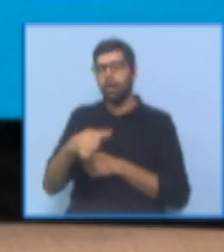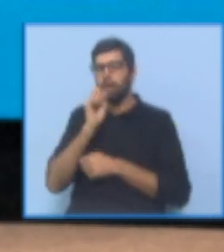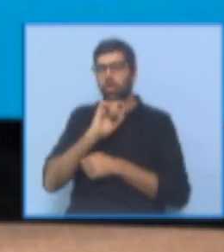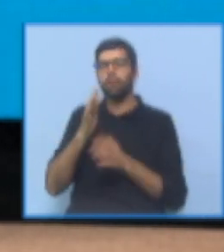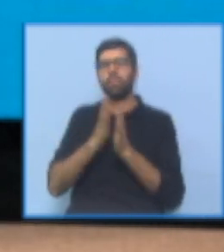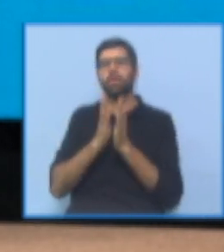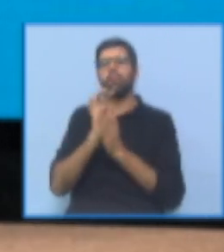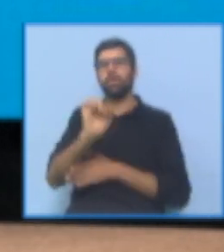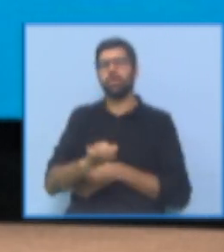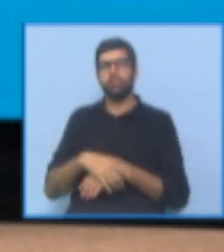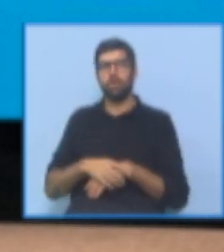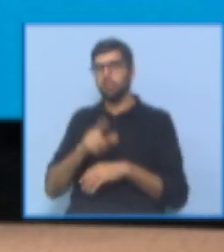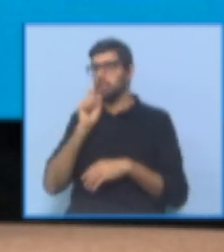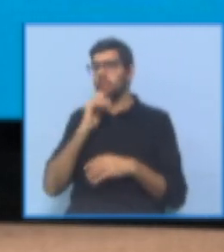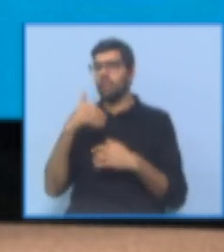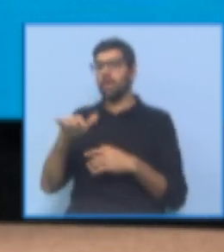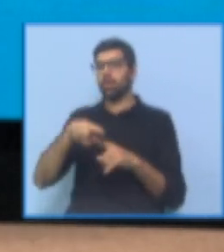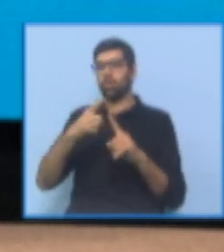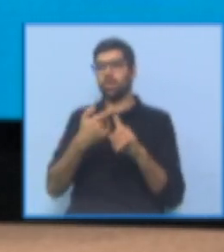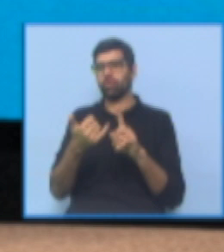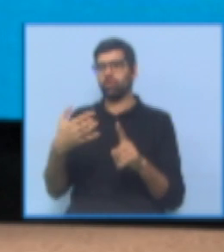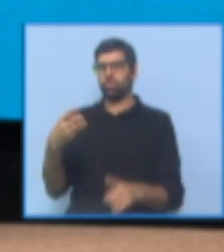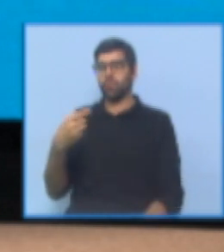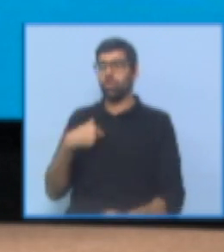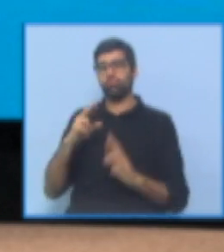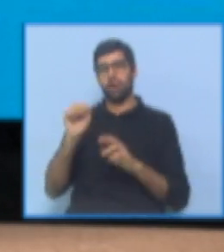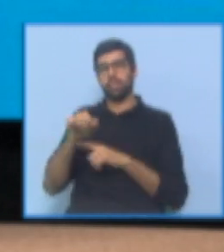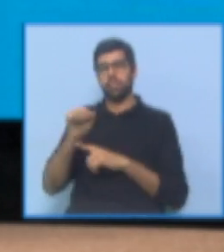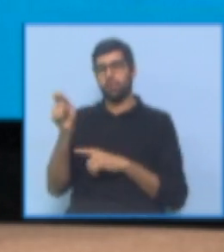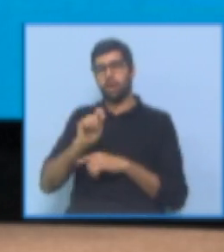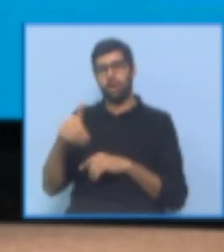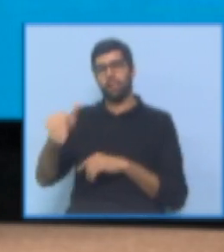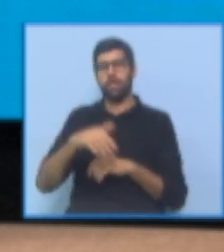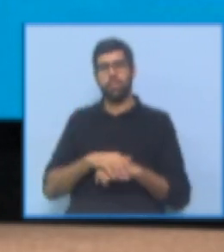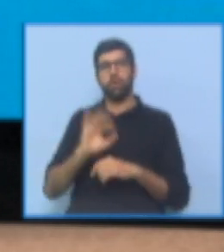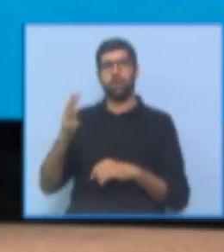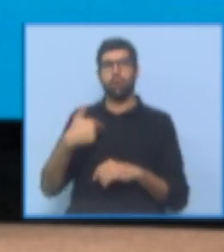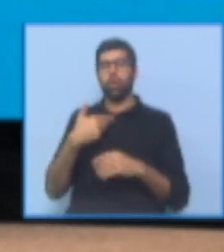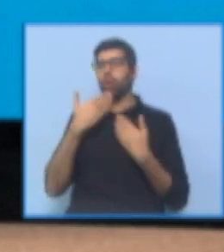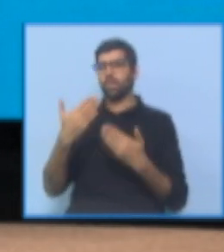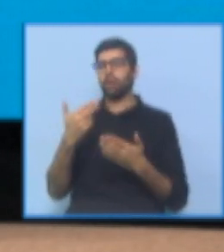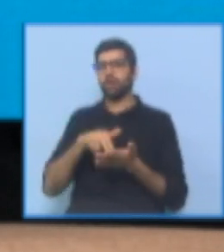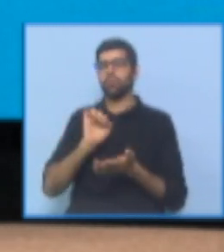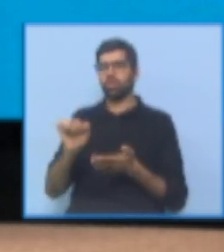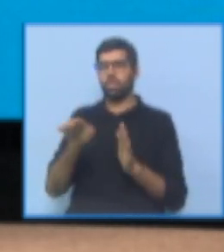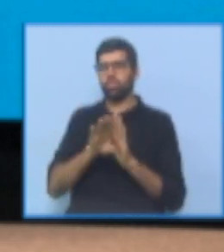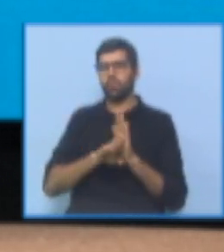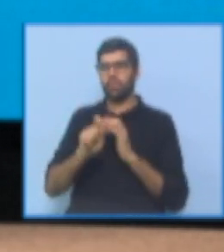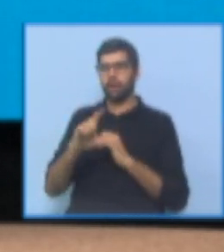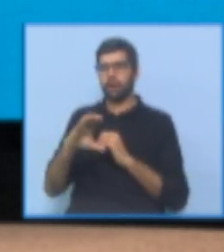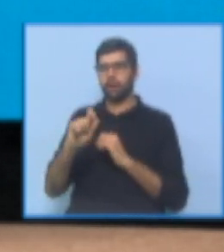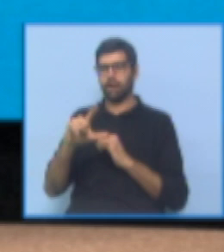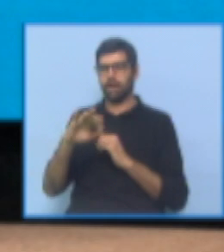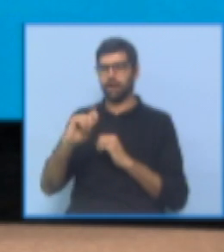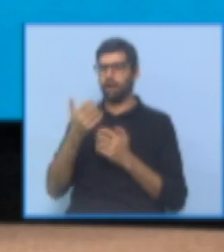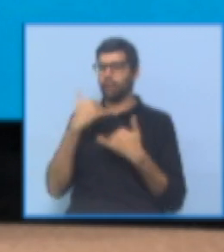vosso patrono. Pode ser que seja agora, em 2019, nos próximos meses que isso aconteça. Dom Wilde, muito obrigado por ter estado aqui no programa Eclésia e felicidades